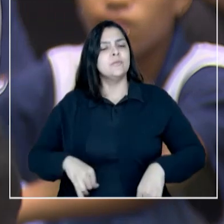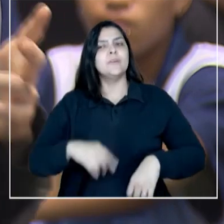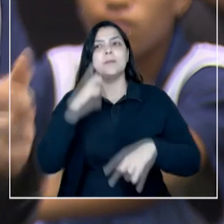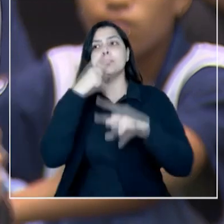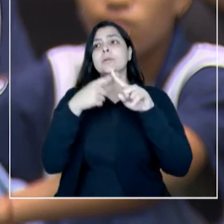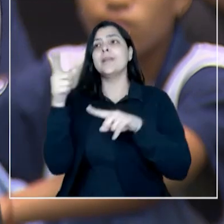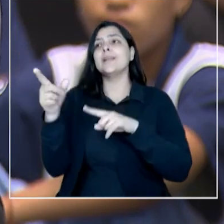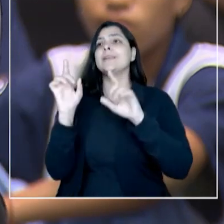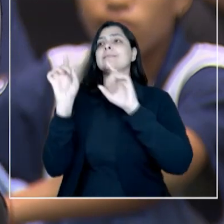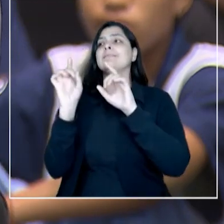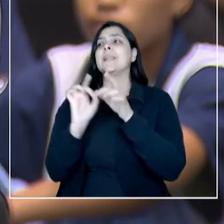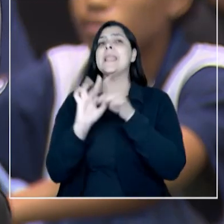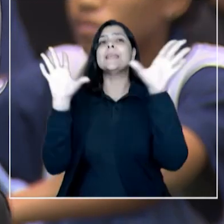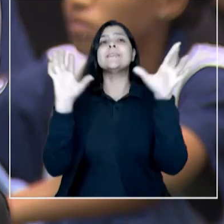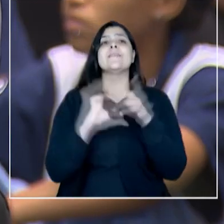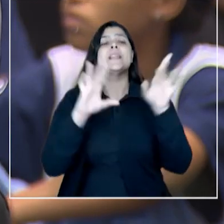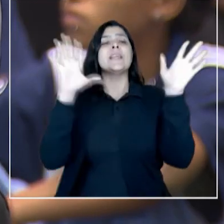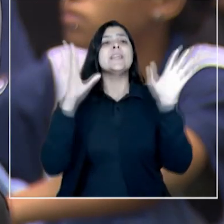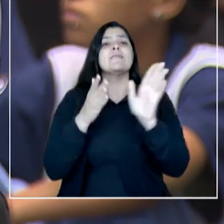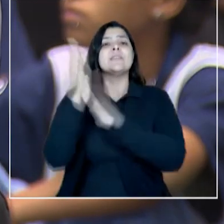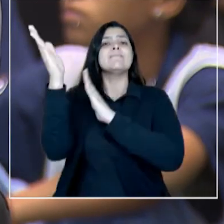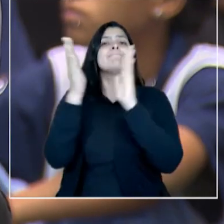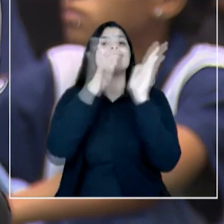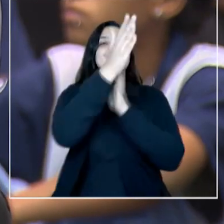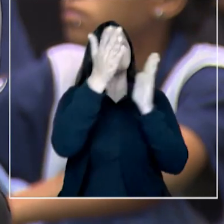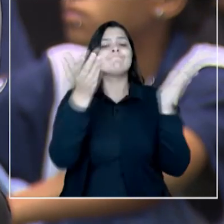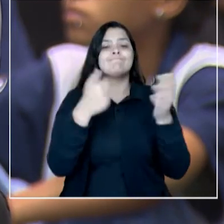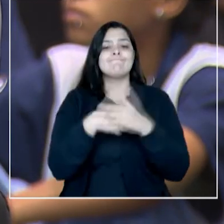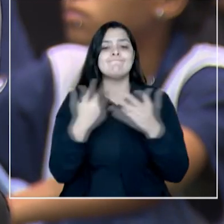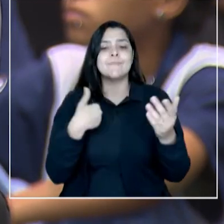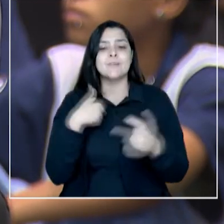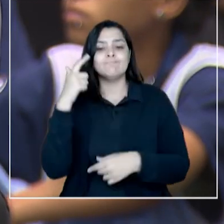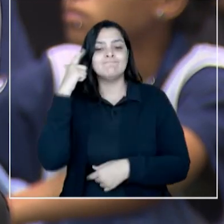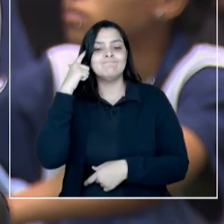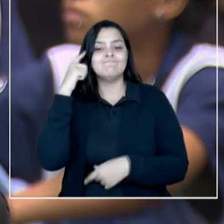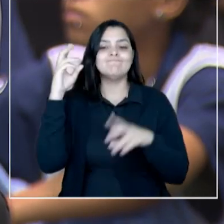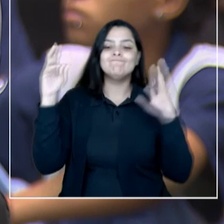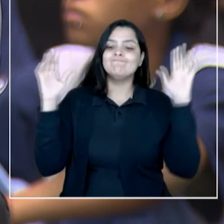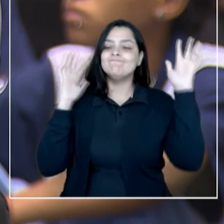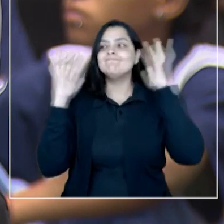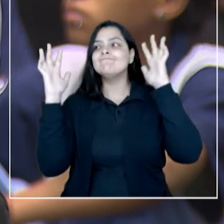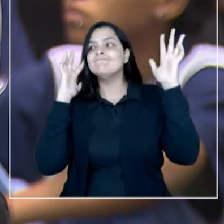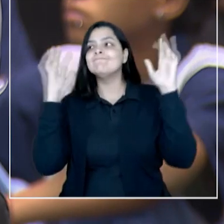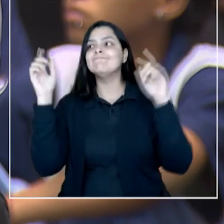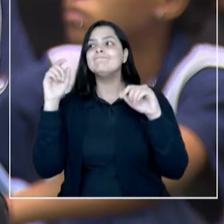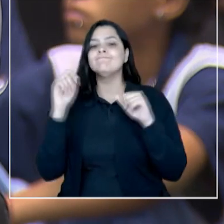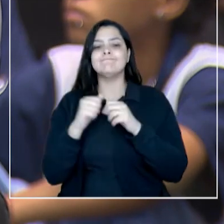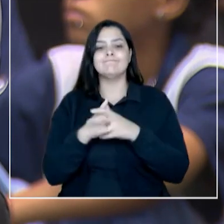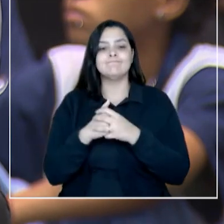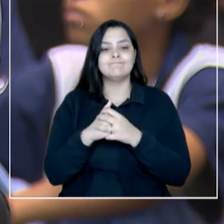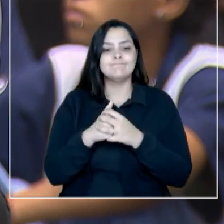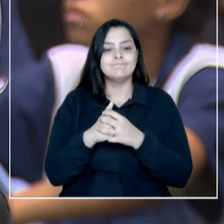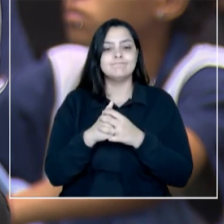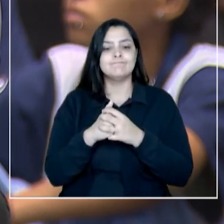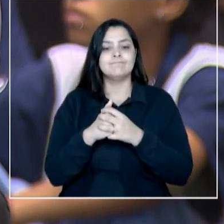Era diferente, assim, né? E aí fui crescendo e tal, eu comecei a fazer relações internacionais